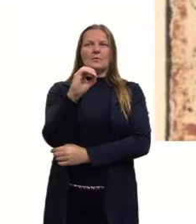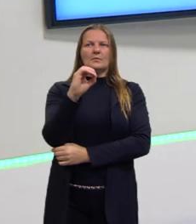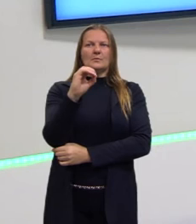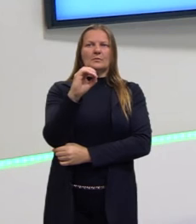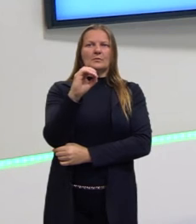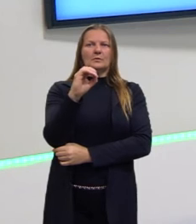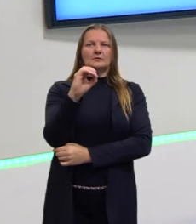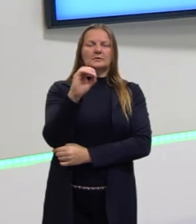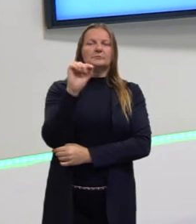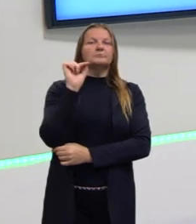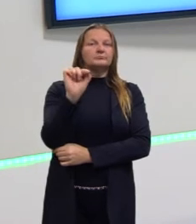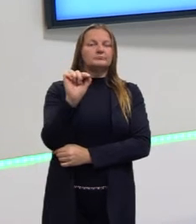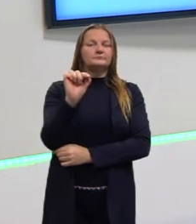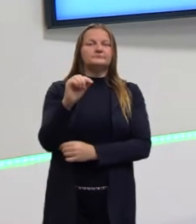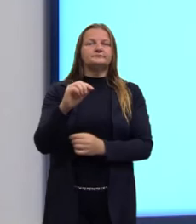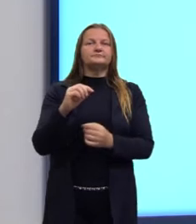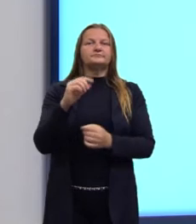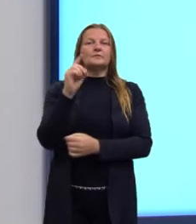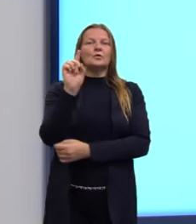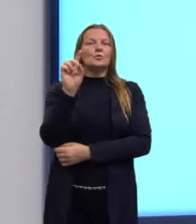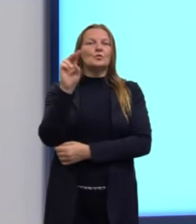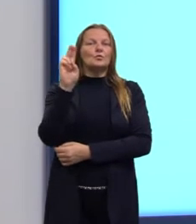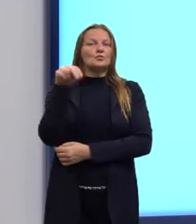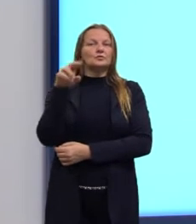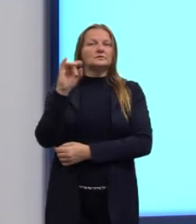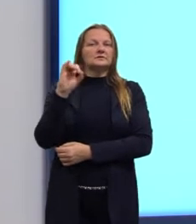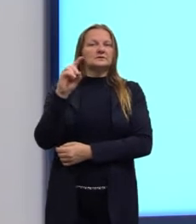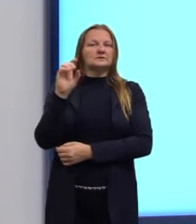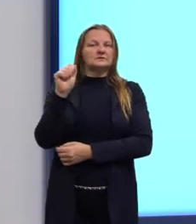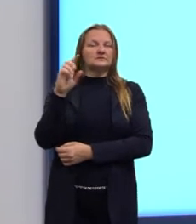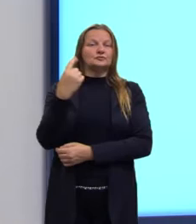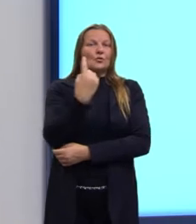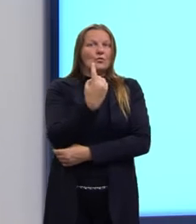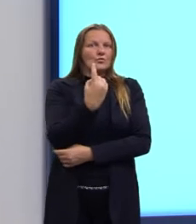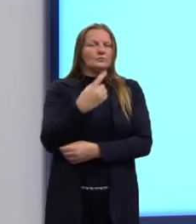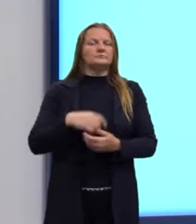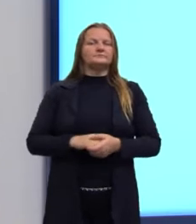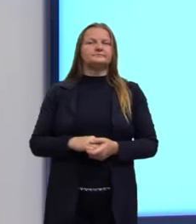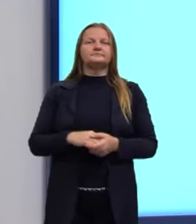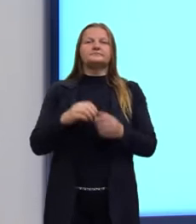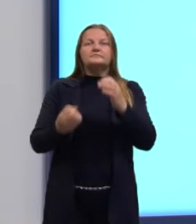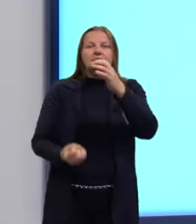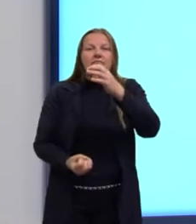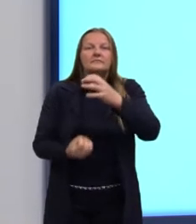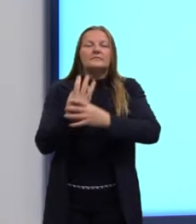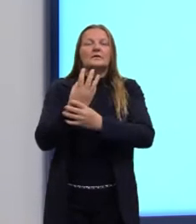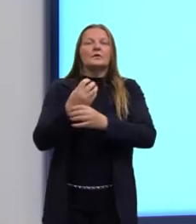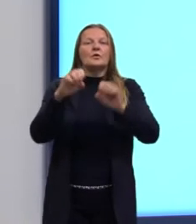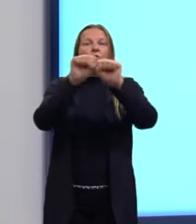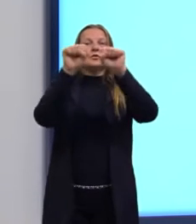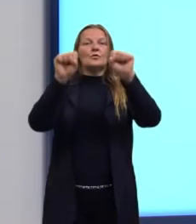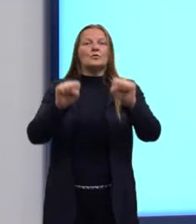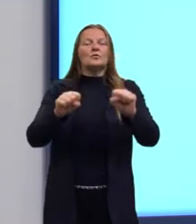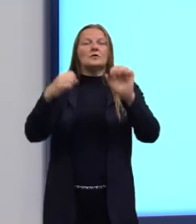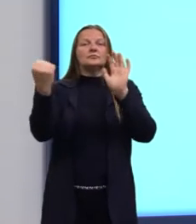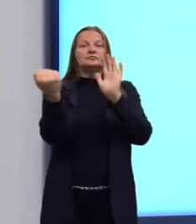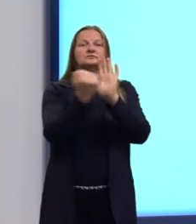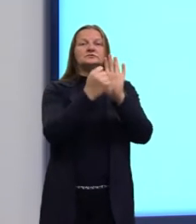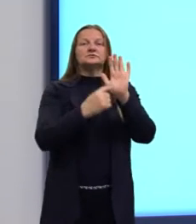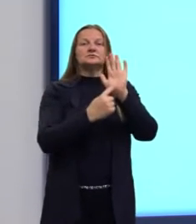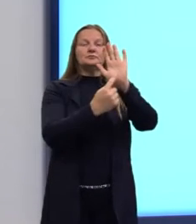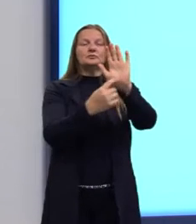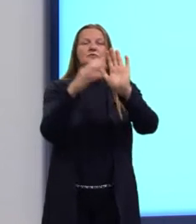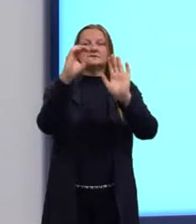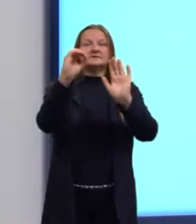os pontinhos que representava ali unidades e foi quando surgiu então um símbolo para o zero